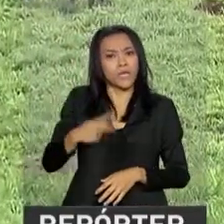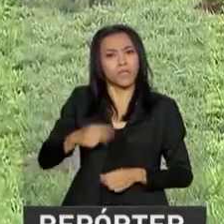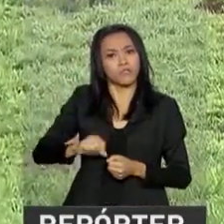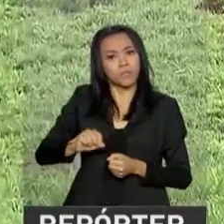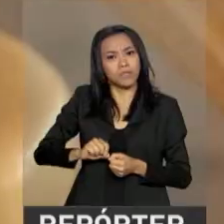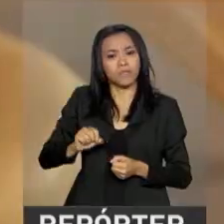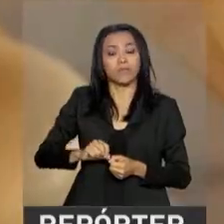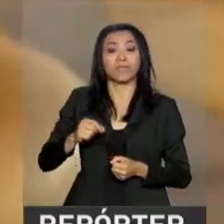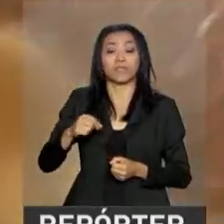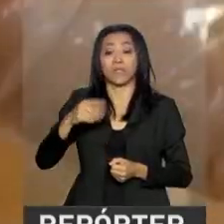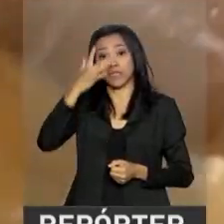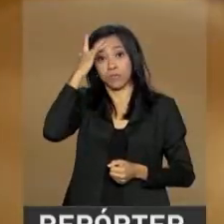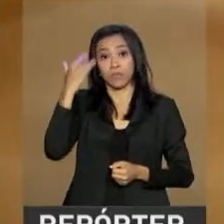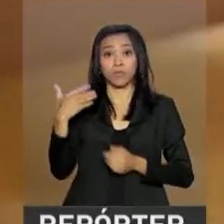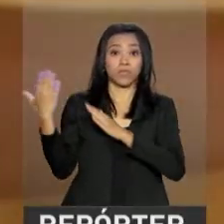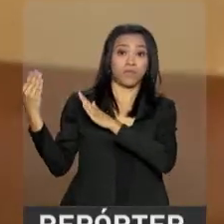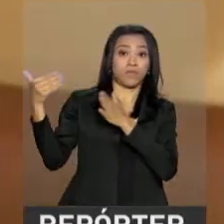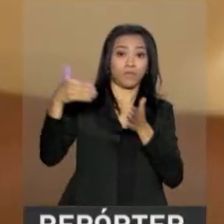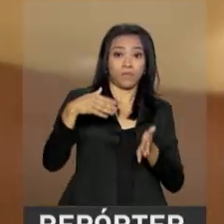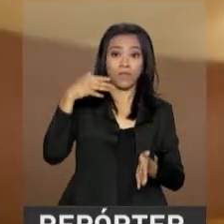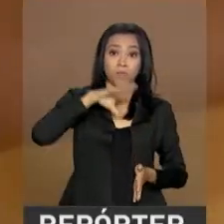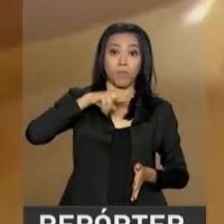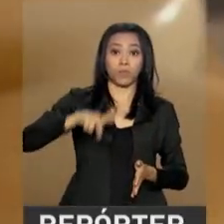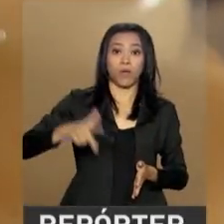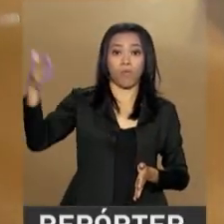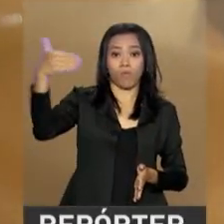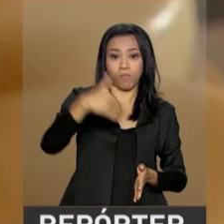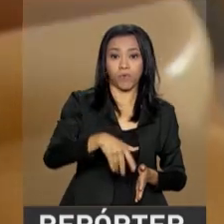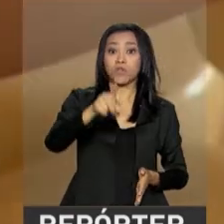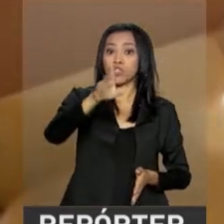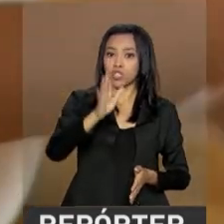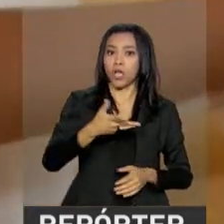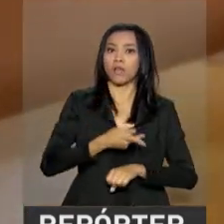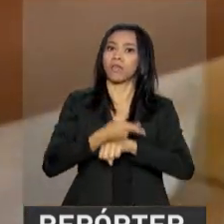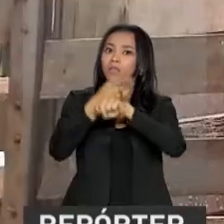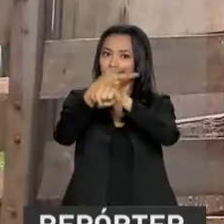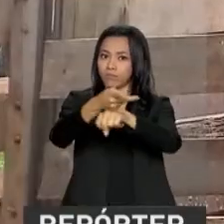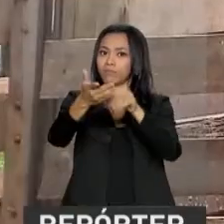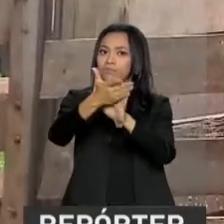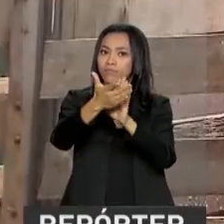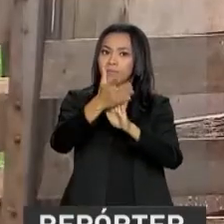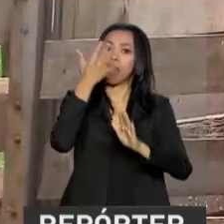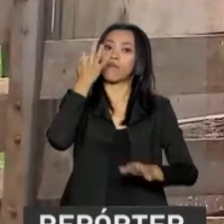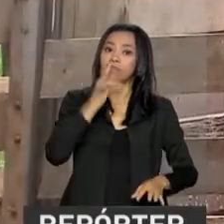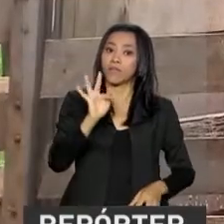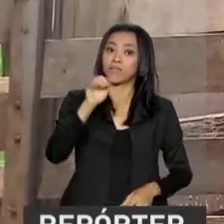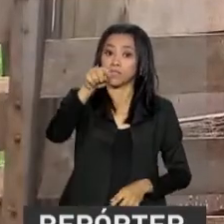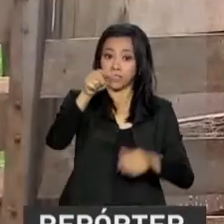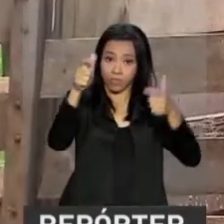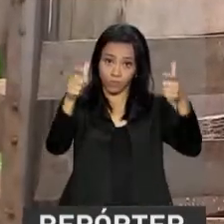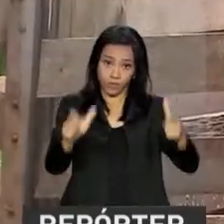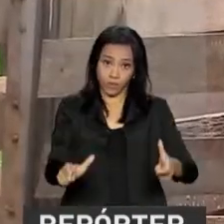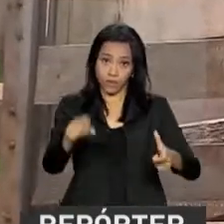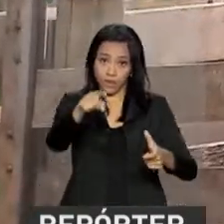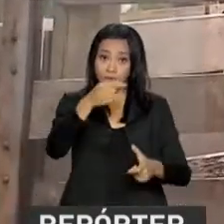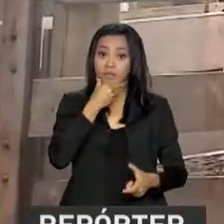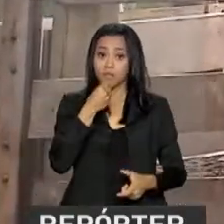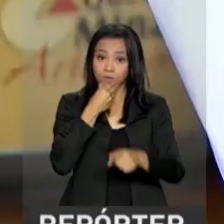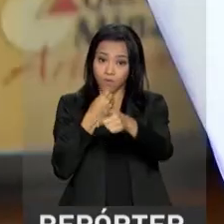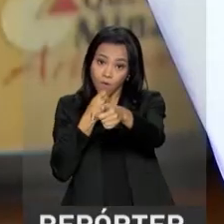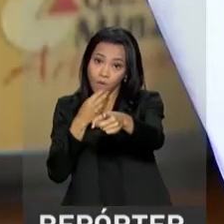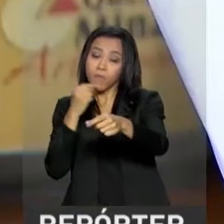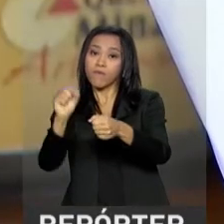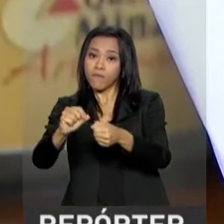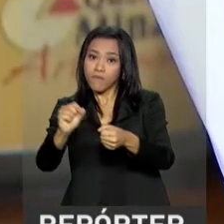portugueses o resultado é um queijo que já foi premiado inclusive na frança neste sítio o seu onésio produz queijo canastra